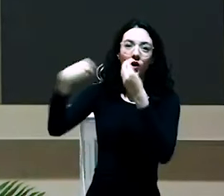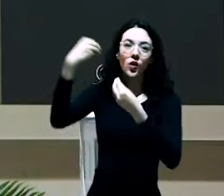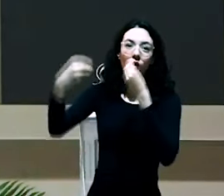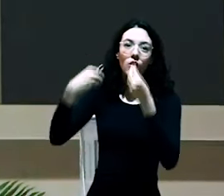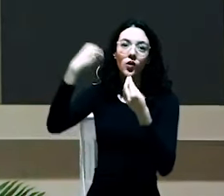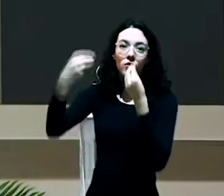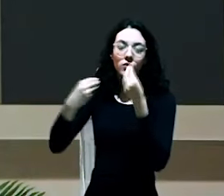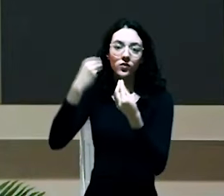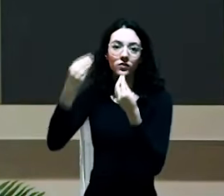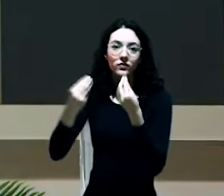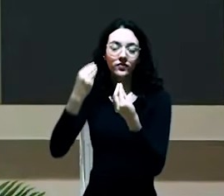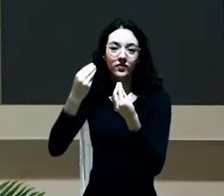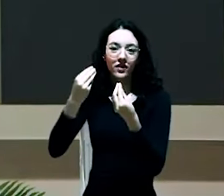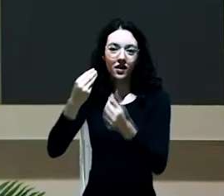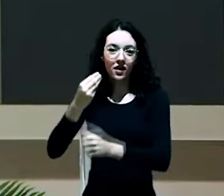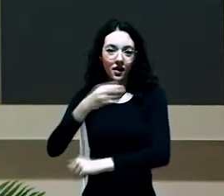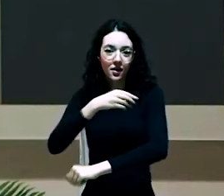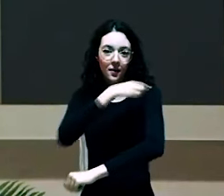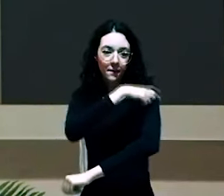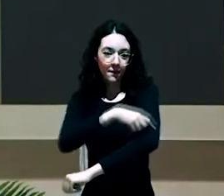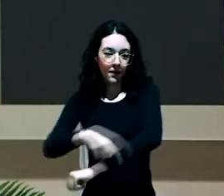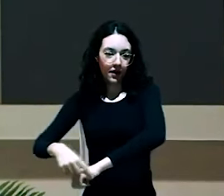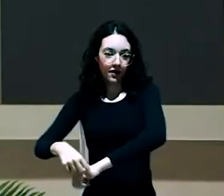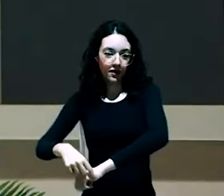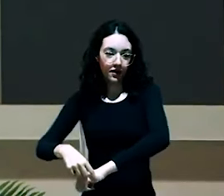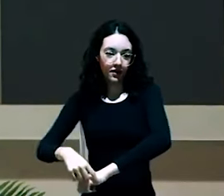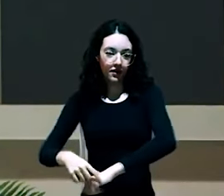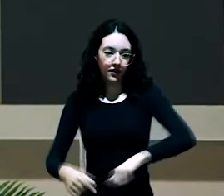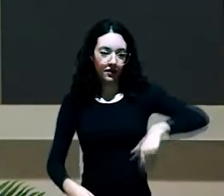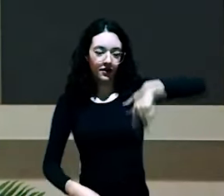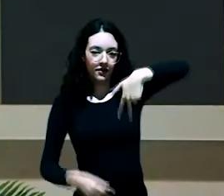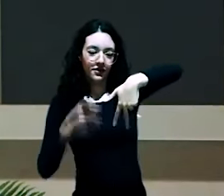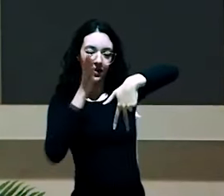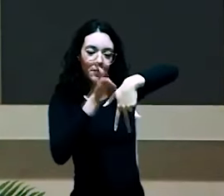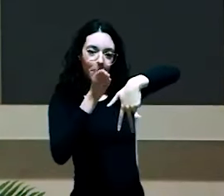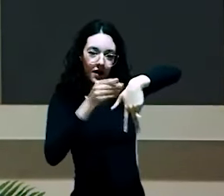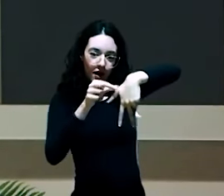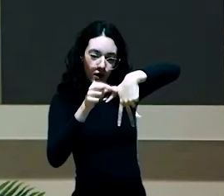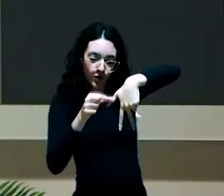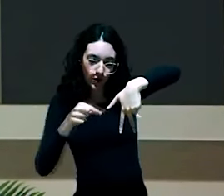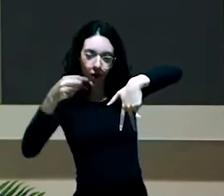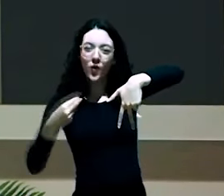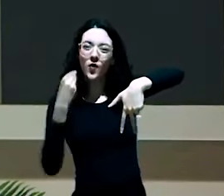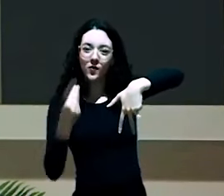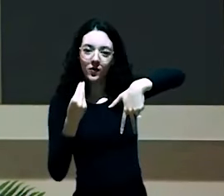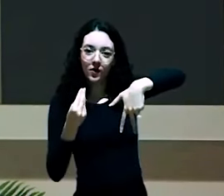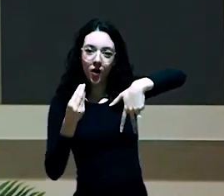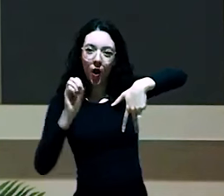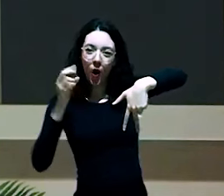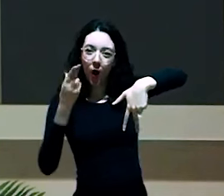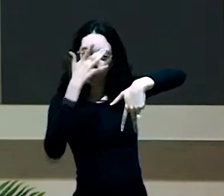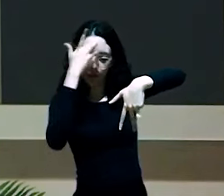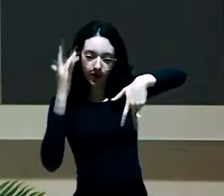mas Deus faz crescer um braço. Eu não sei como Deus faz crescer uma perna, pero Deus faz crescer uma perna. Eu não sei